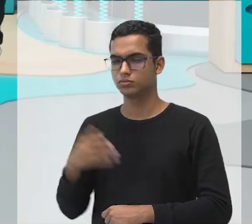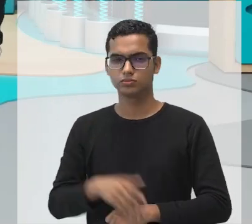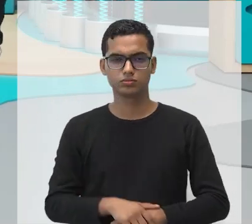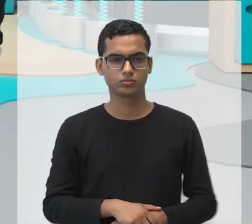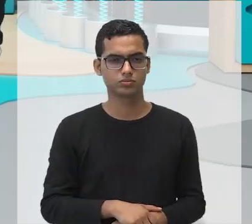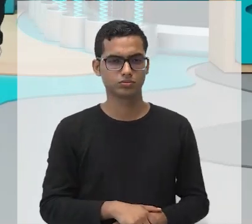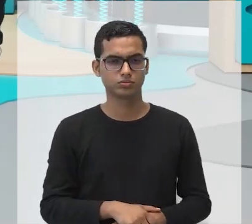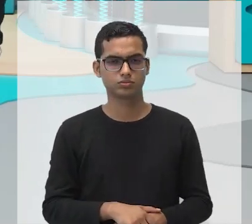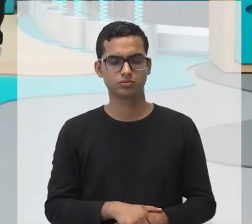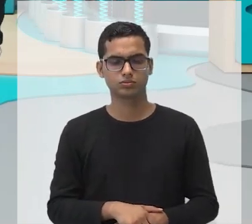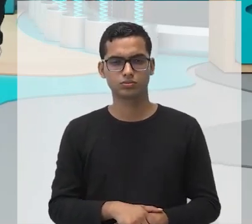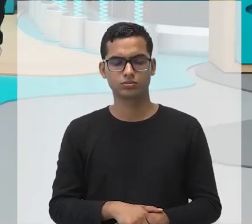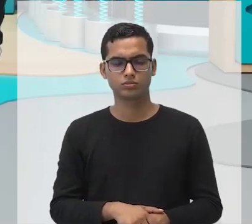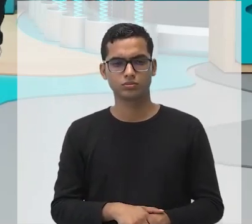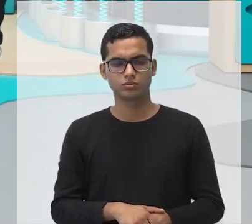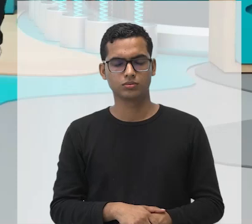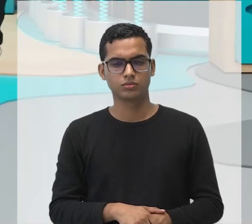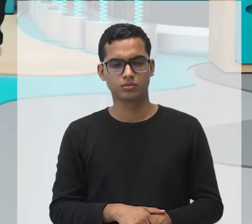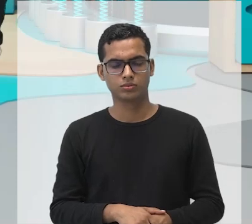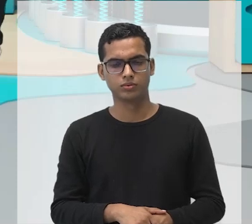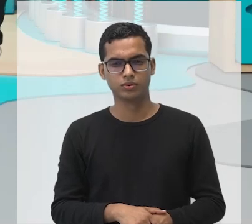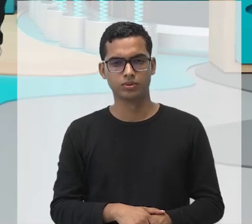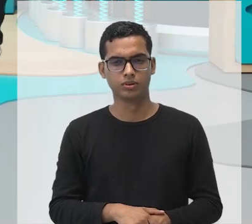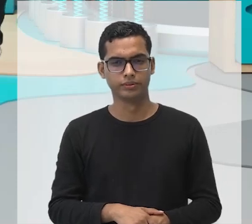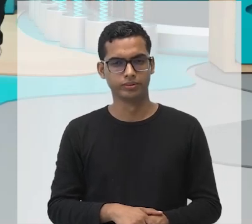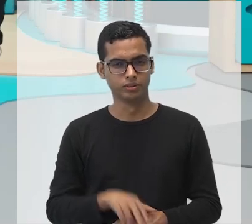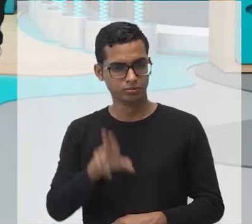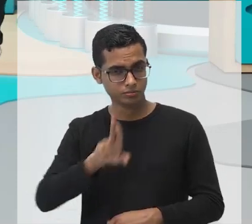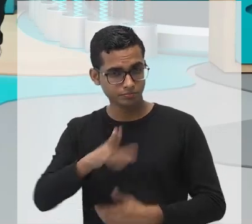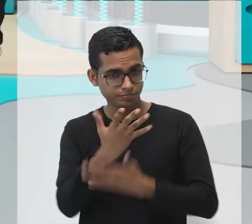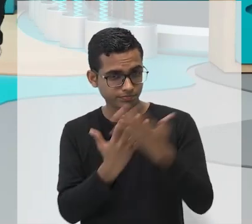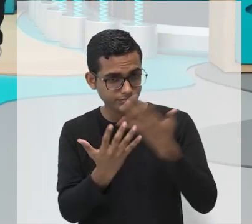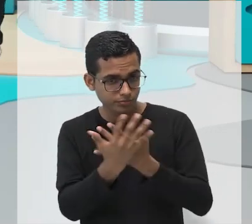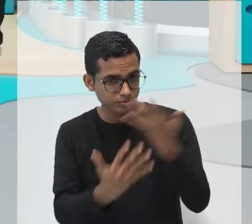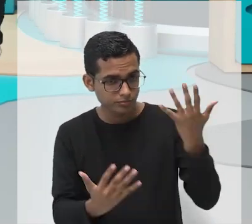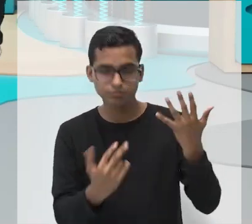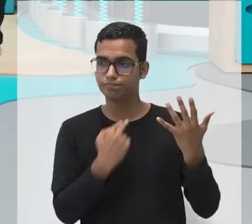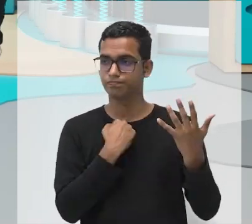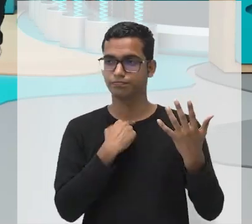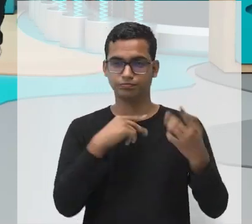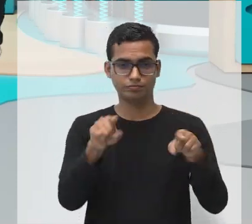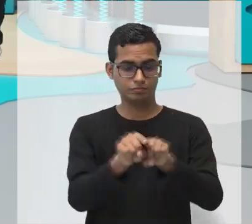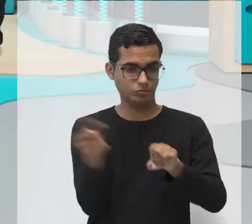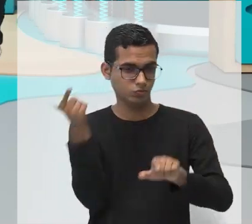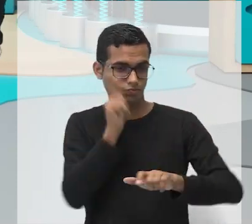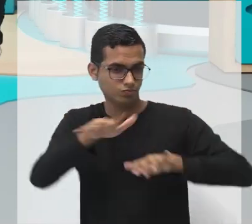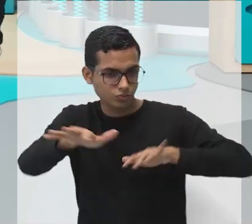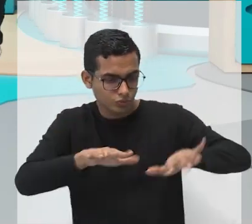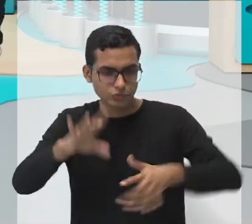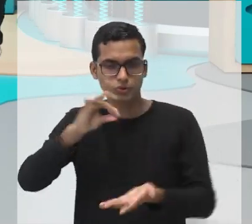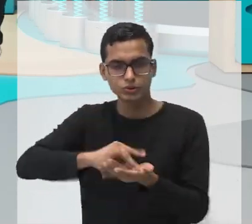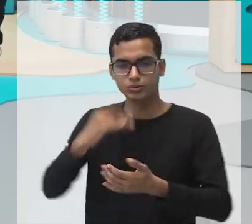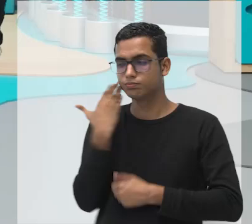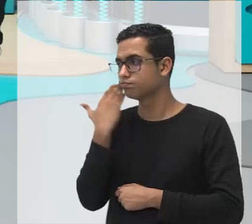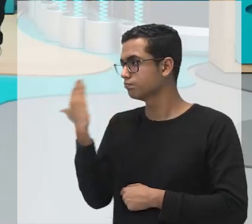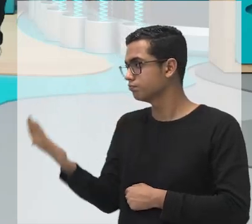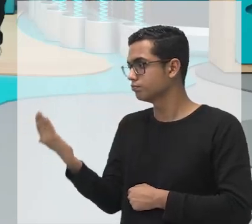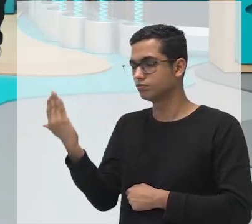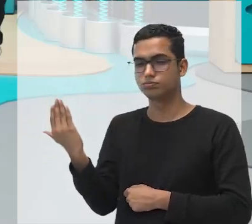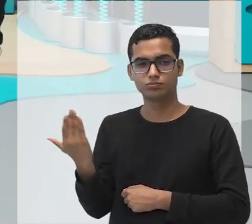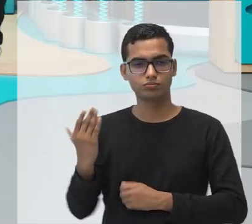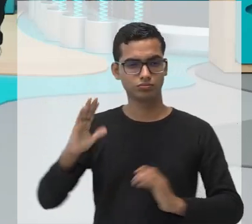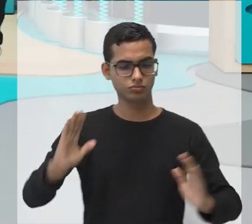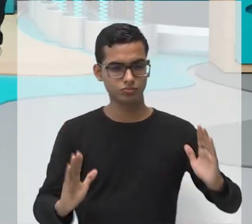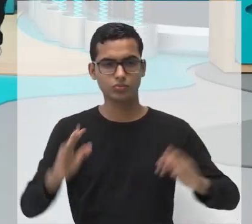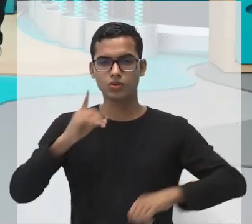as mãos. Lembrando que para você conseguir fazer esse movimento, né, essa manobra,